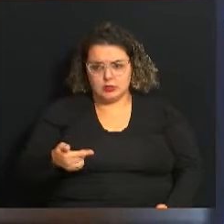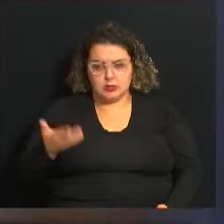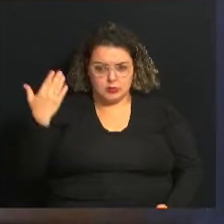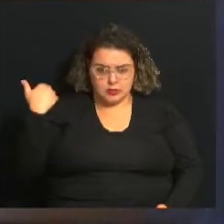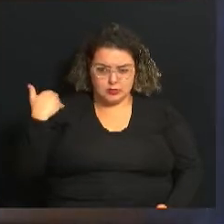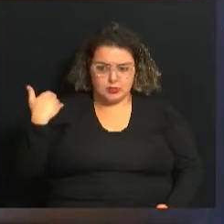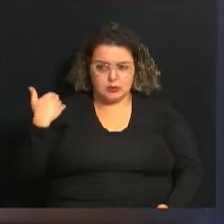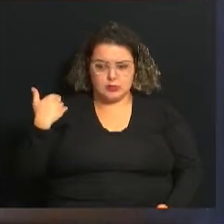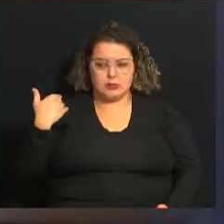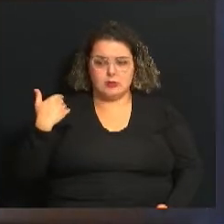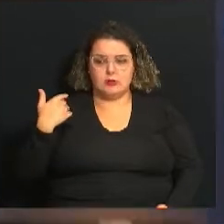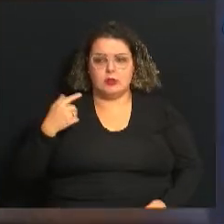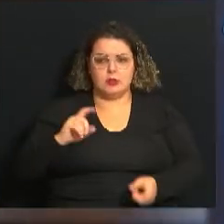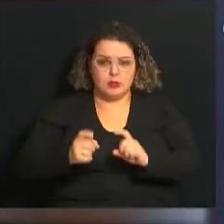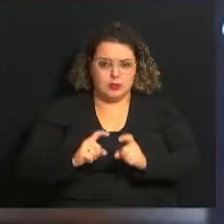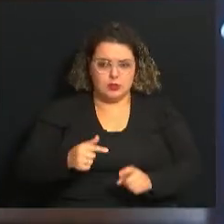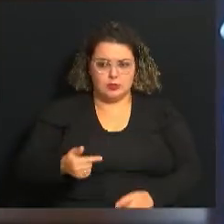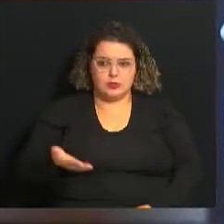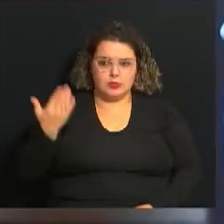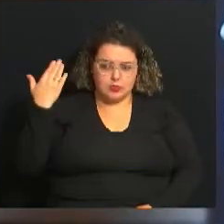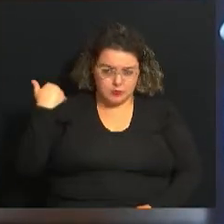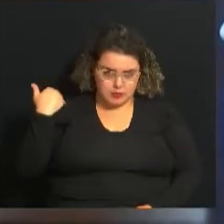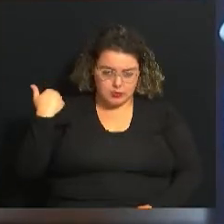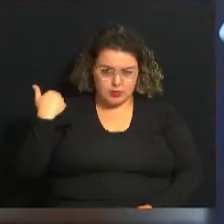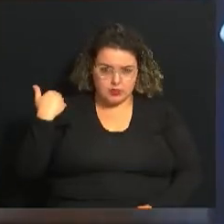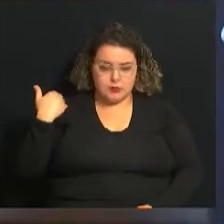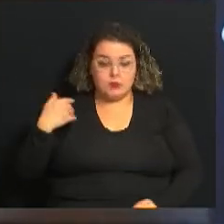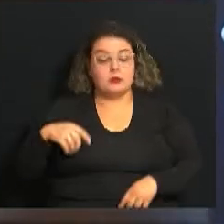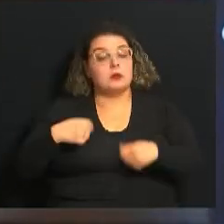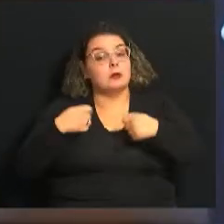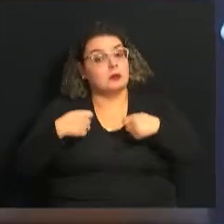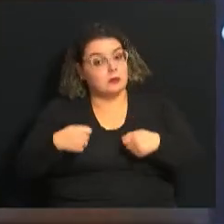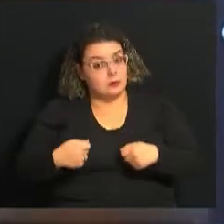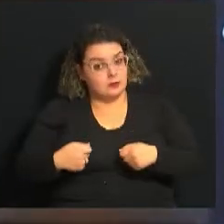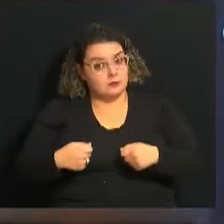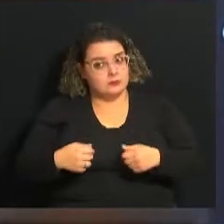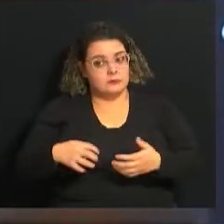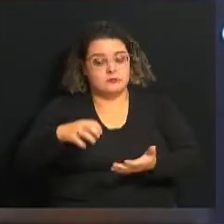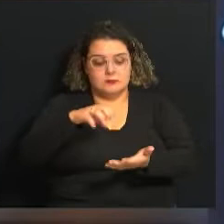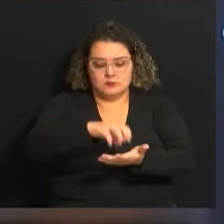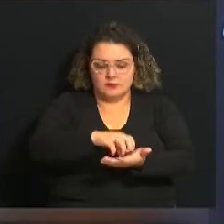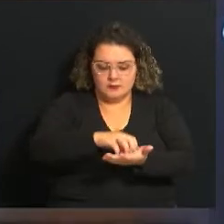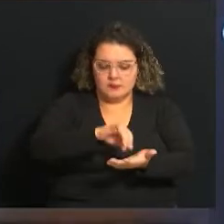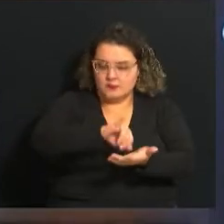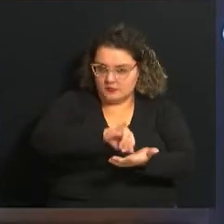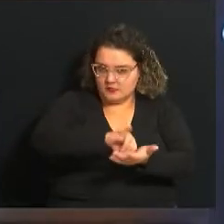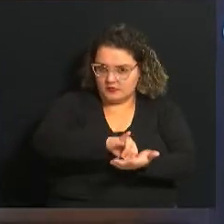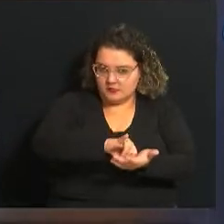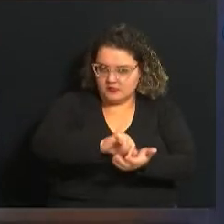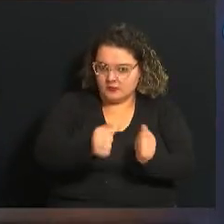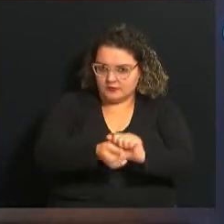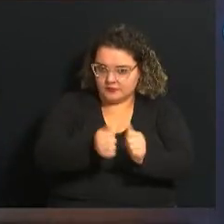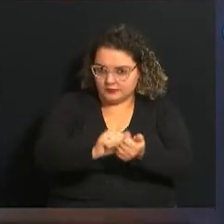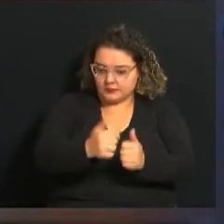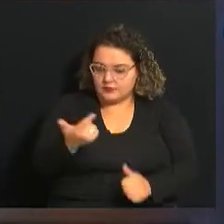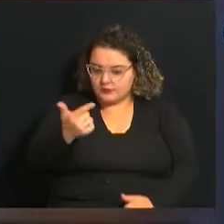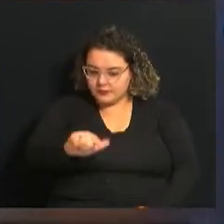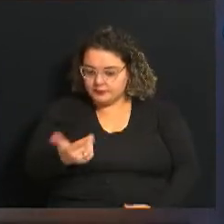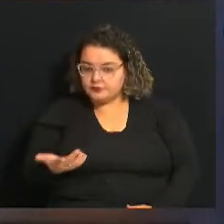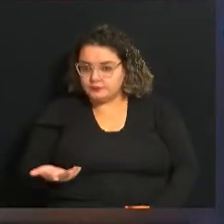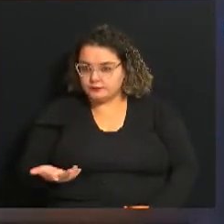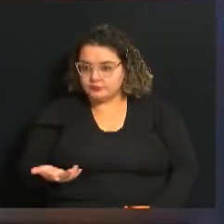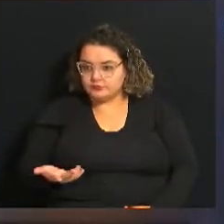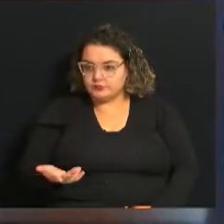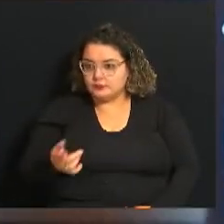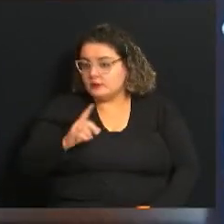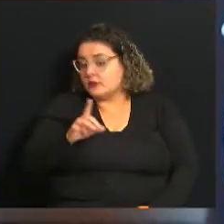reunião anterior, que era necessário fazer com que a revitalização do centro, a sua requalificação, não se desse